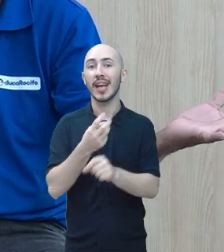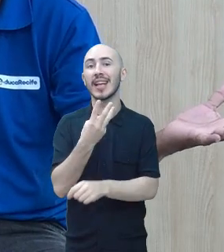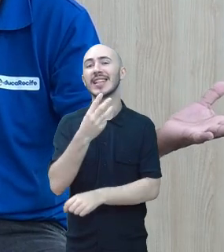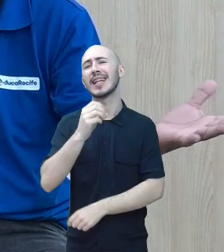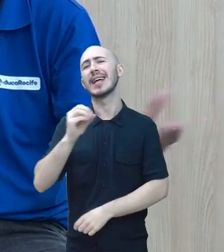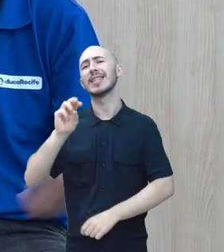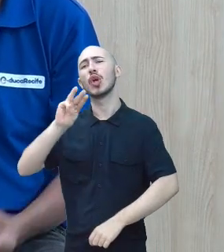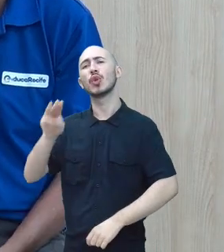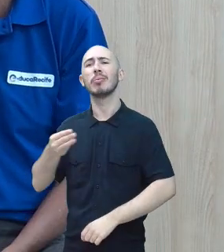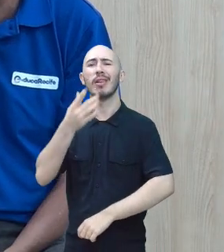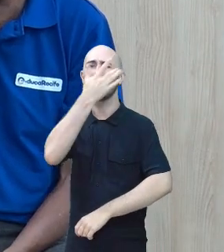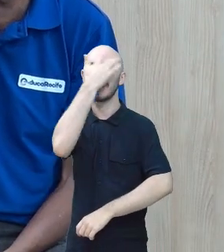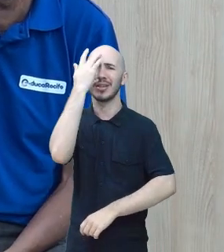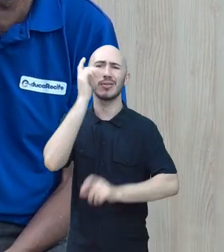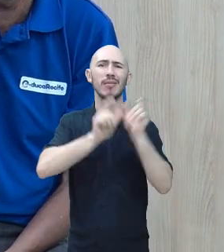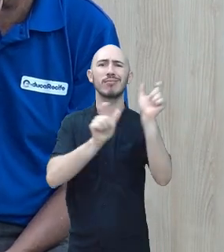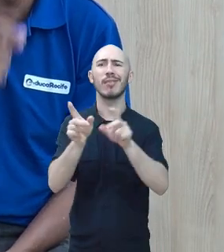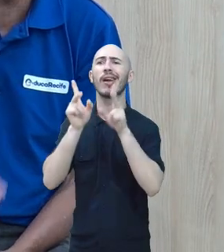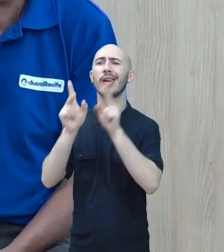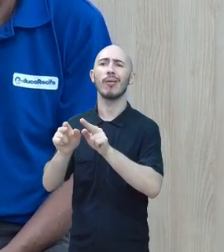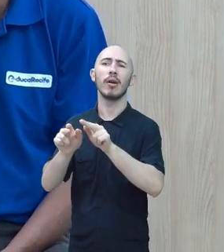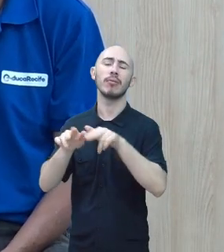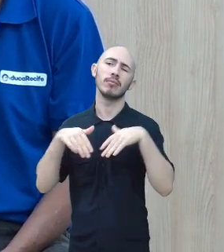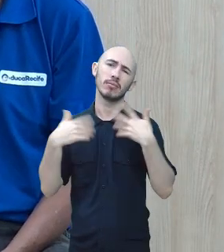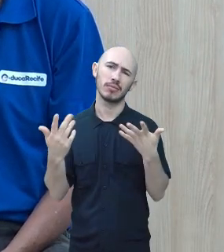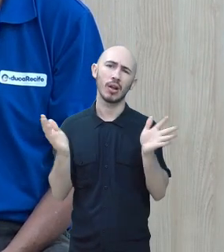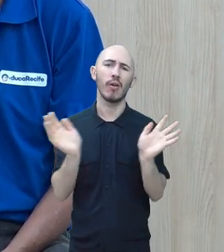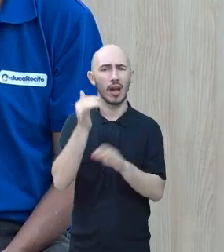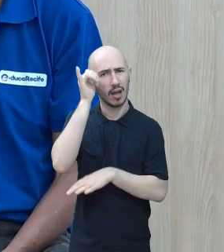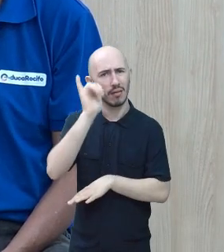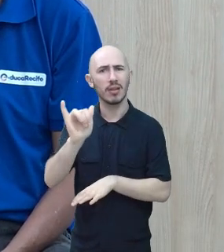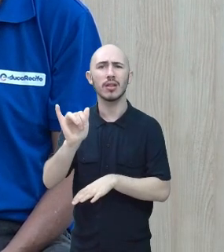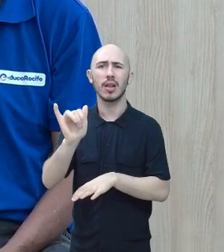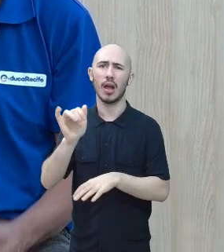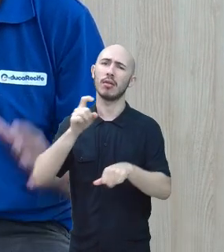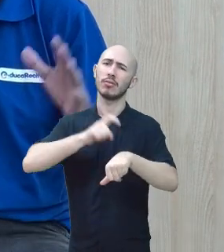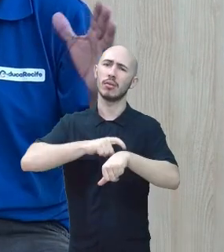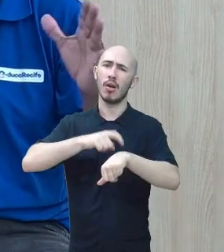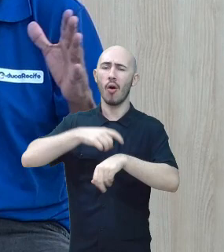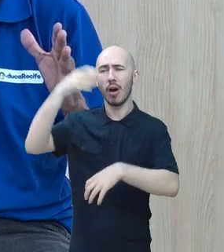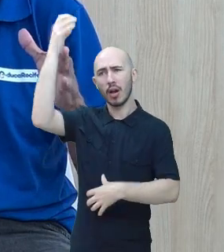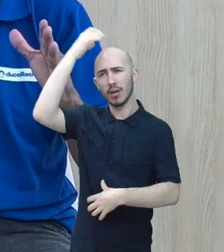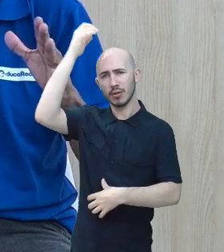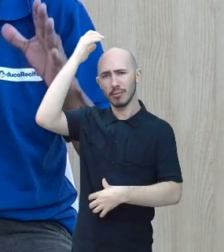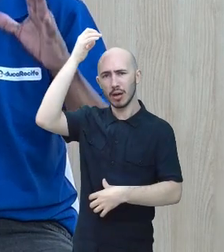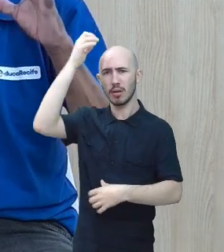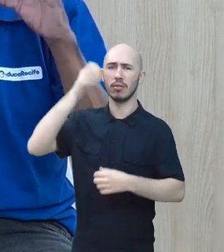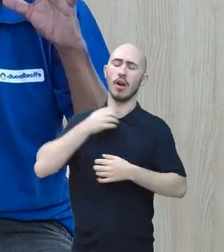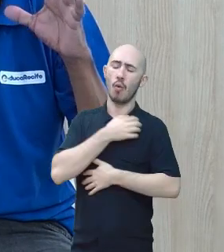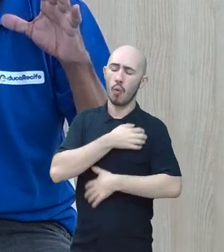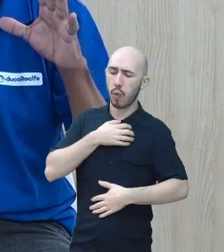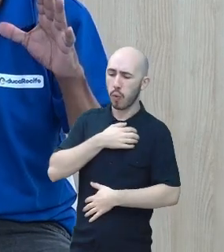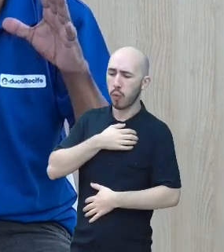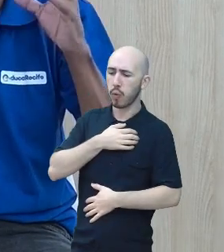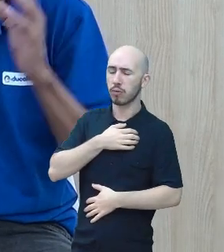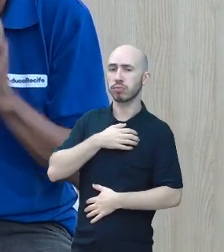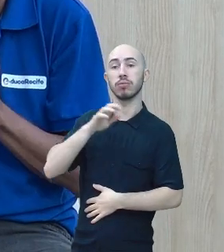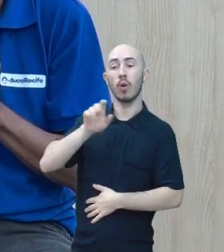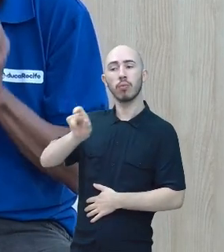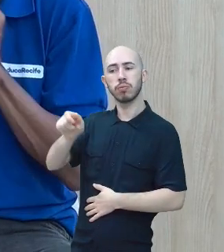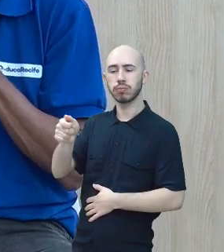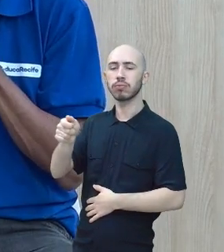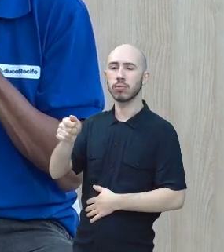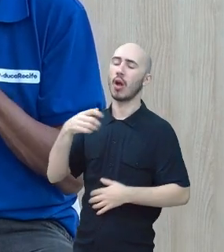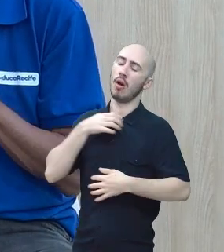milhões fazendo isso. Na hora do banho, vamos ajudar aqui um pouquinho a natureza. A gente chega e desliga e se